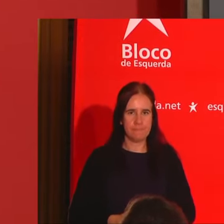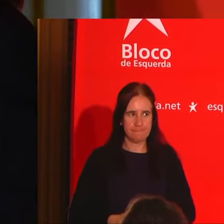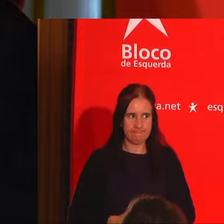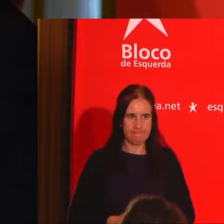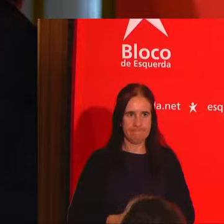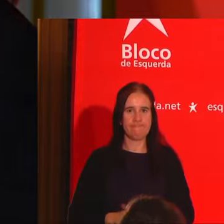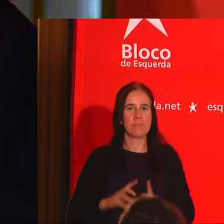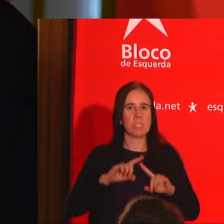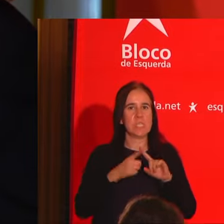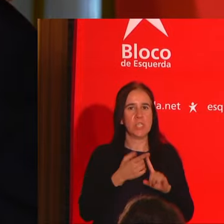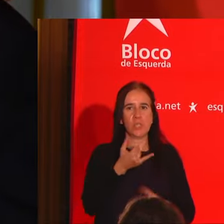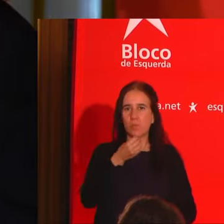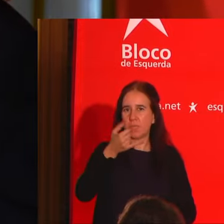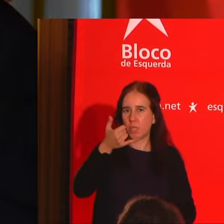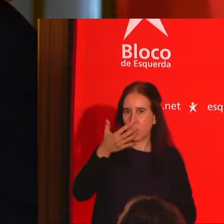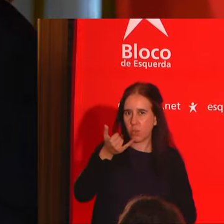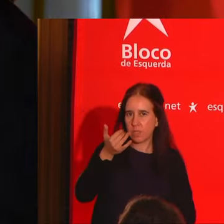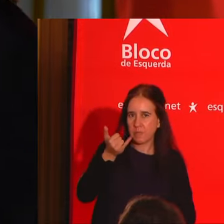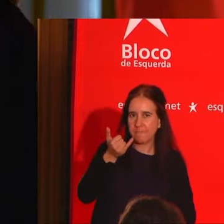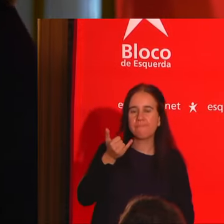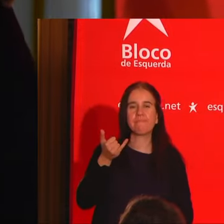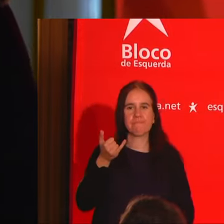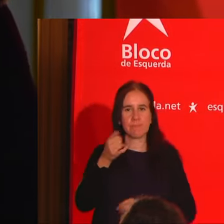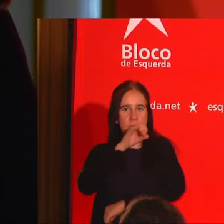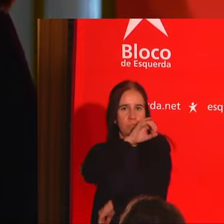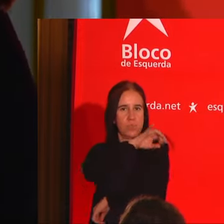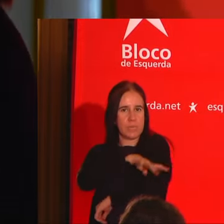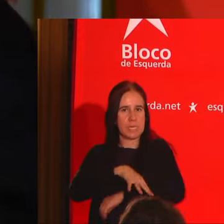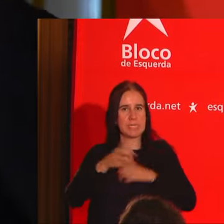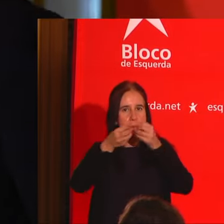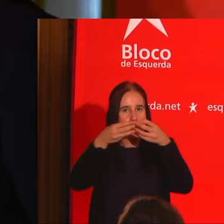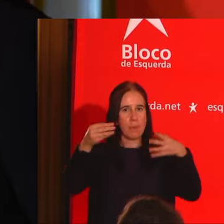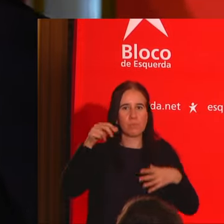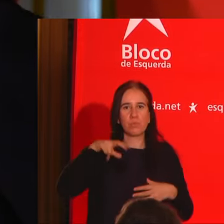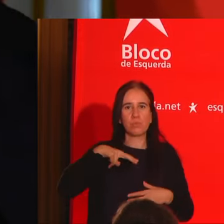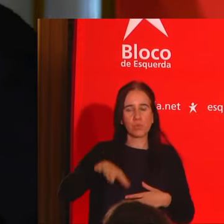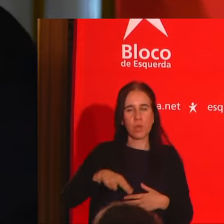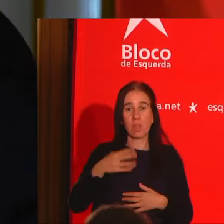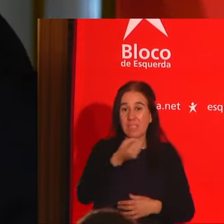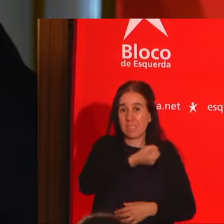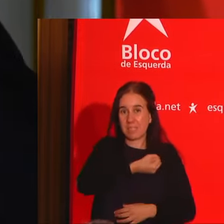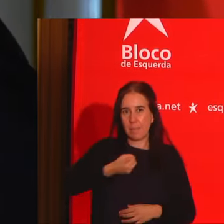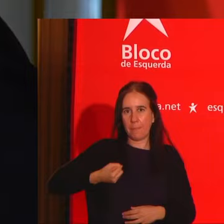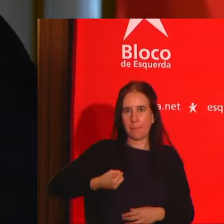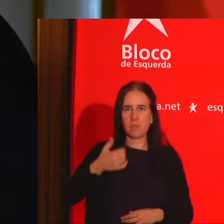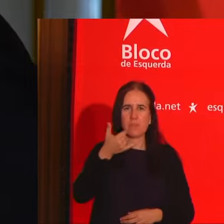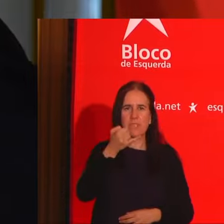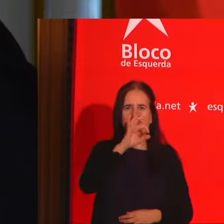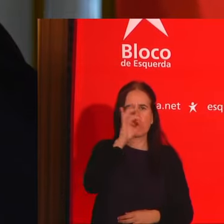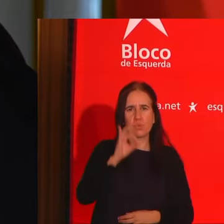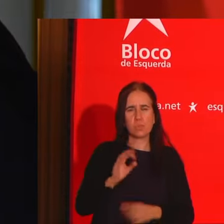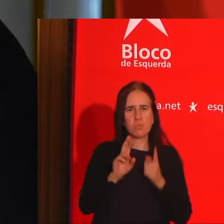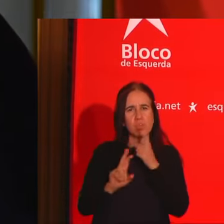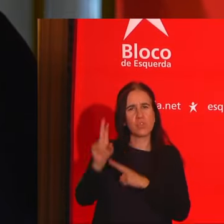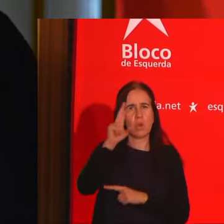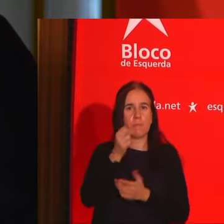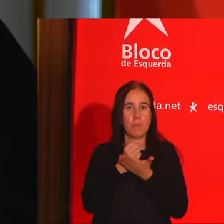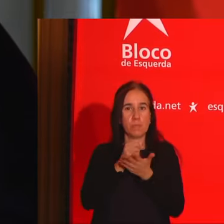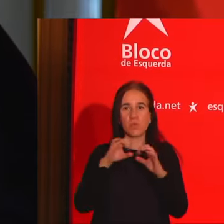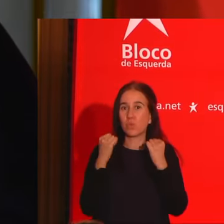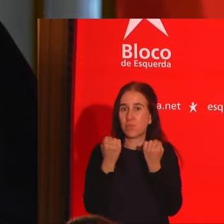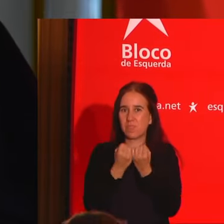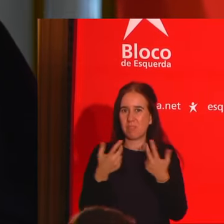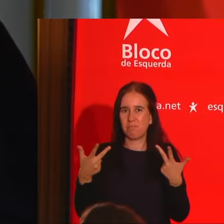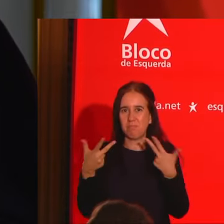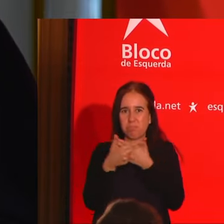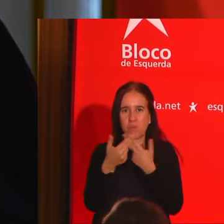Em 2012, a pobreza crescia em Portugal, o desemprego tinha subido 25%, os apoios sociais eram